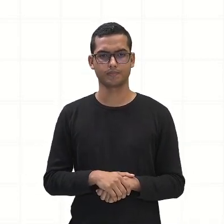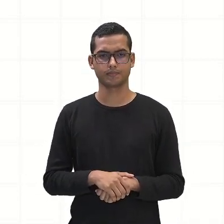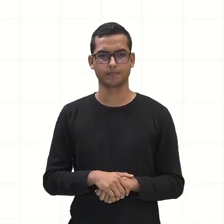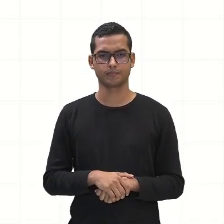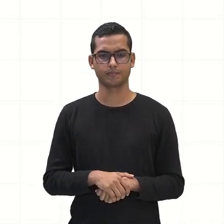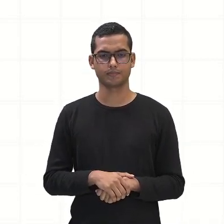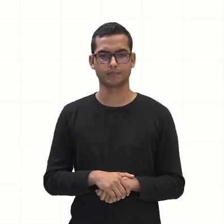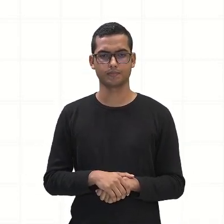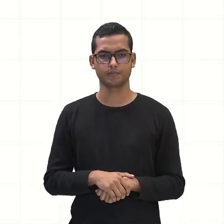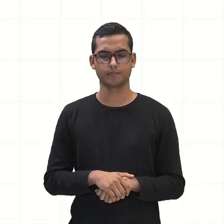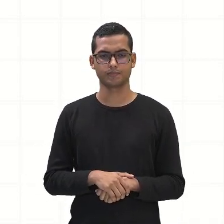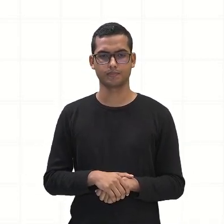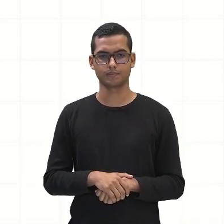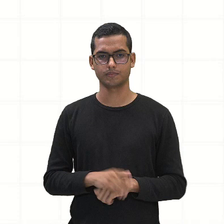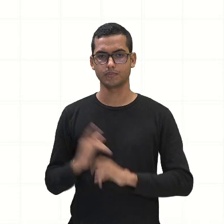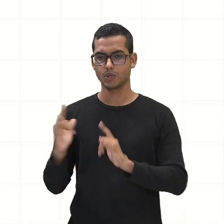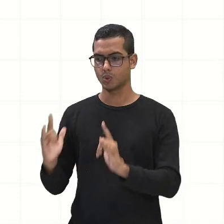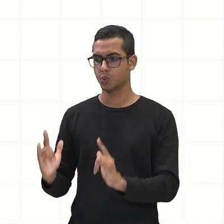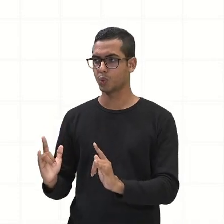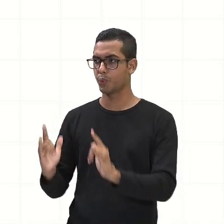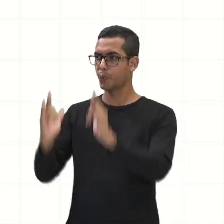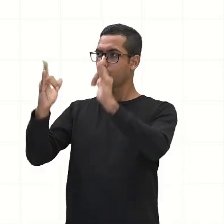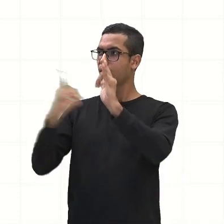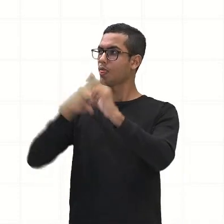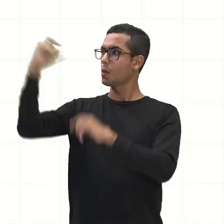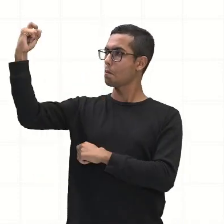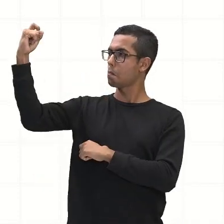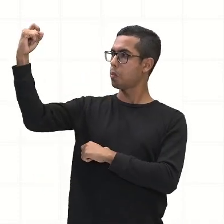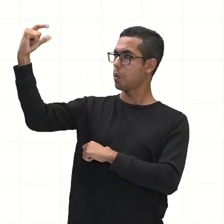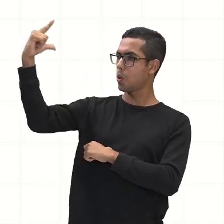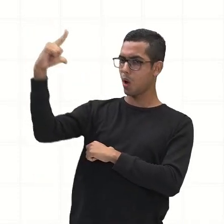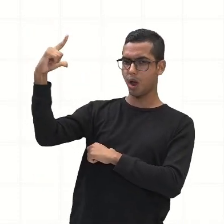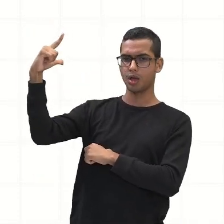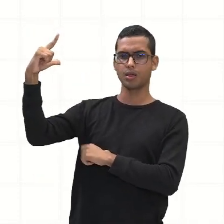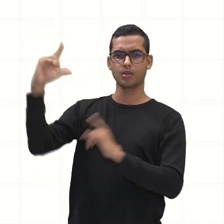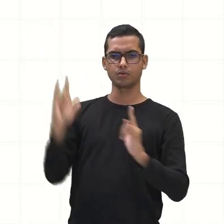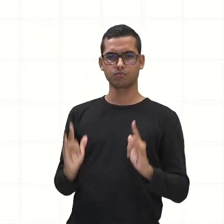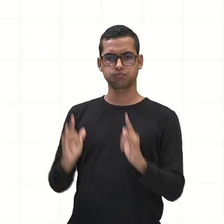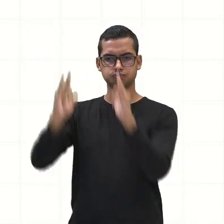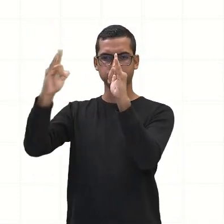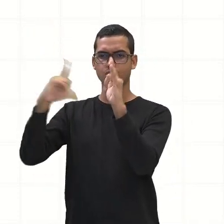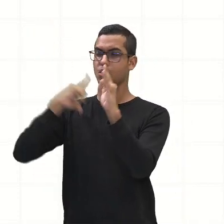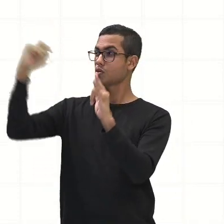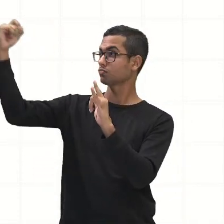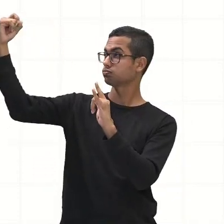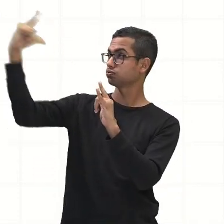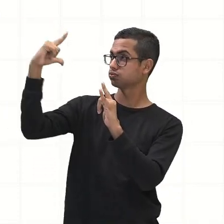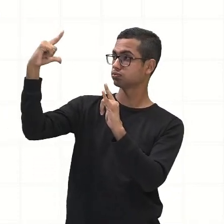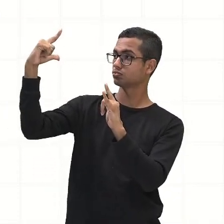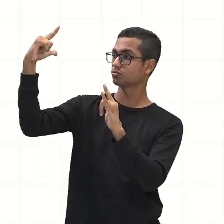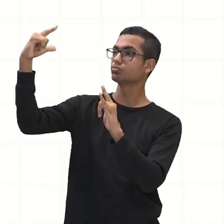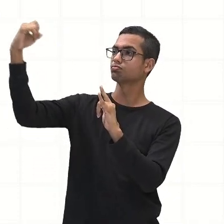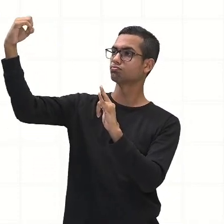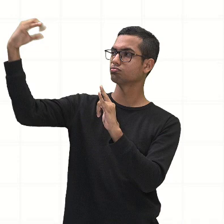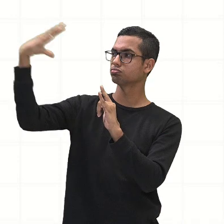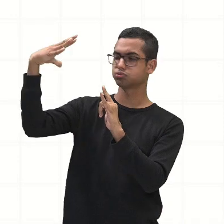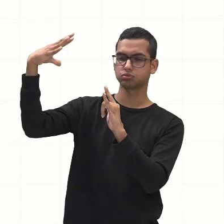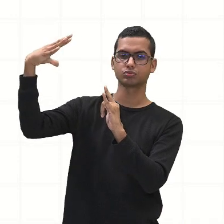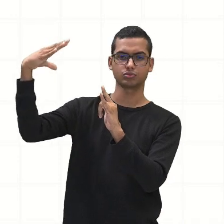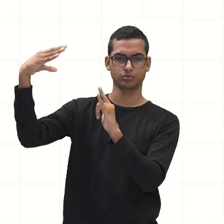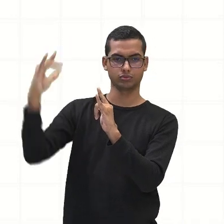Sol, o Sol está incidindo tanto no poste quanto no prédio.